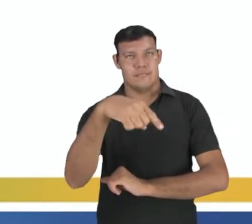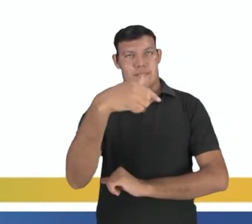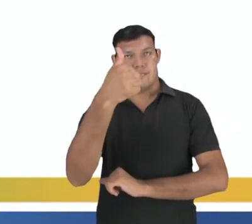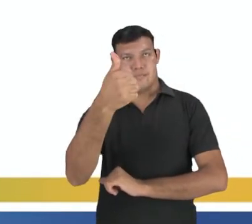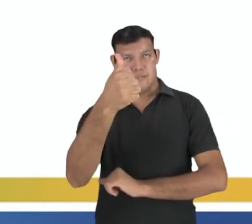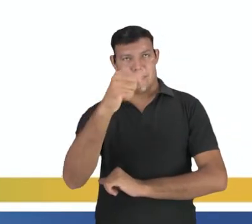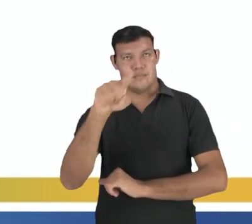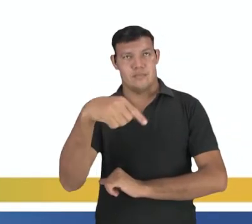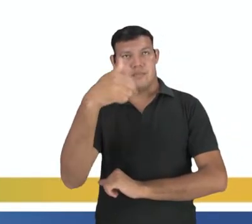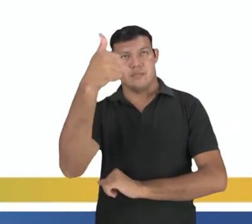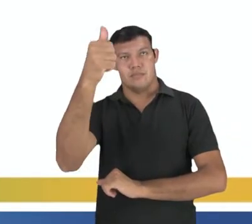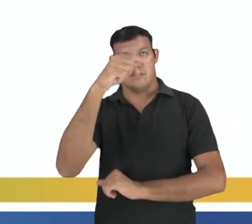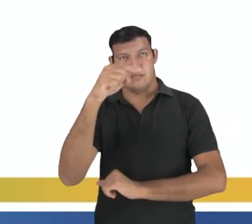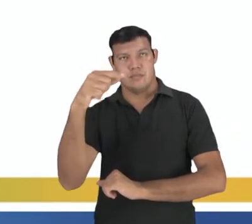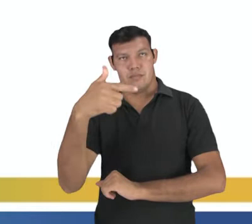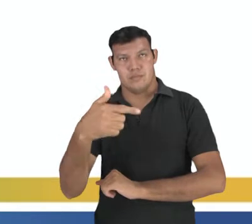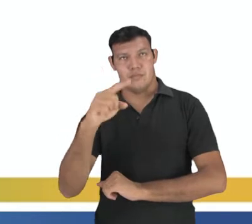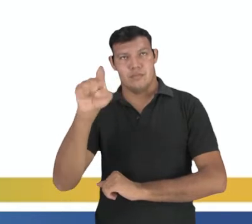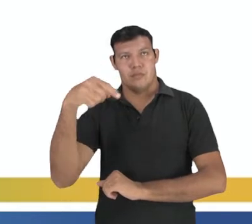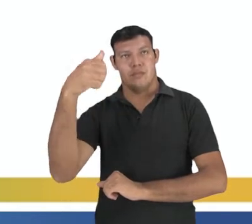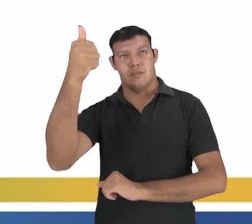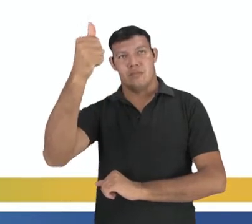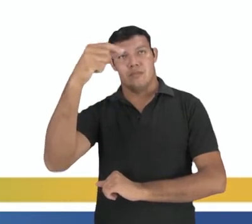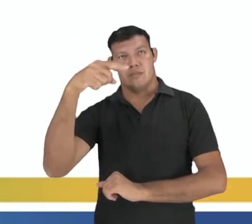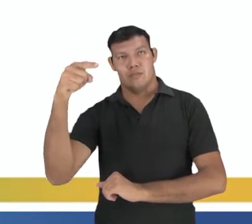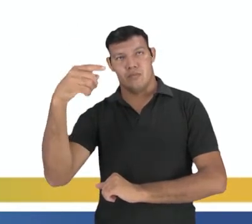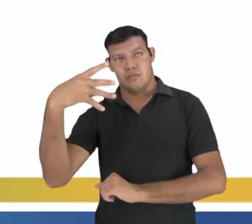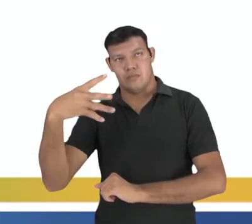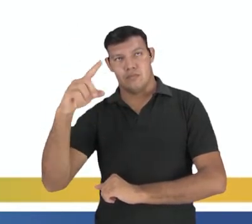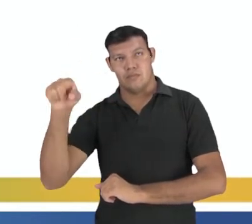1, meio, 1 quarto, 1 oitavo.